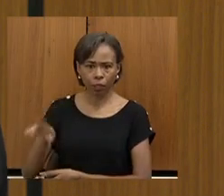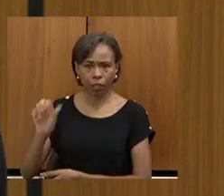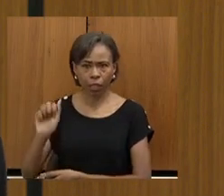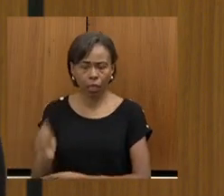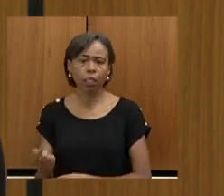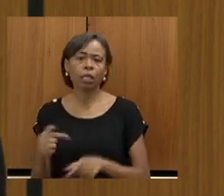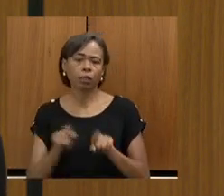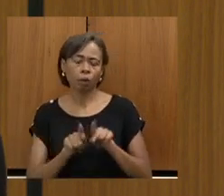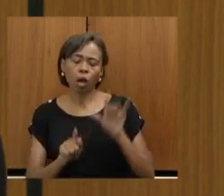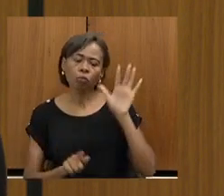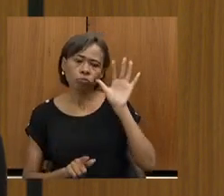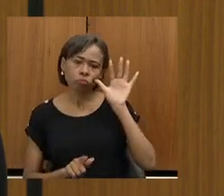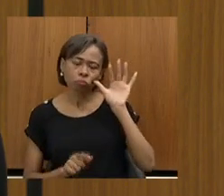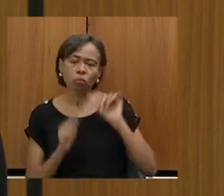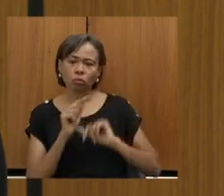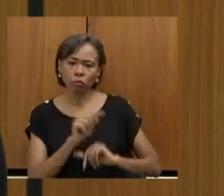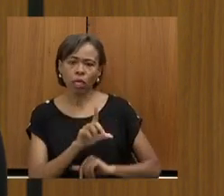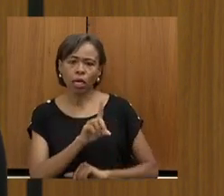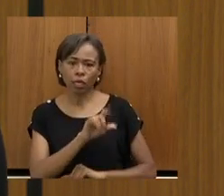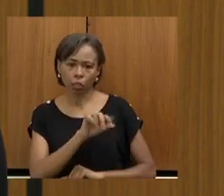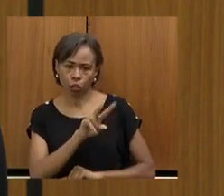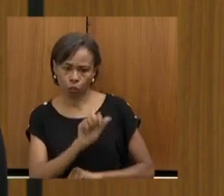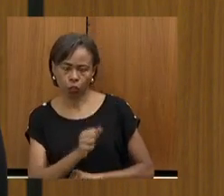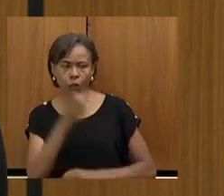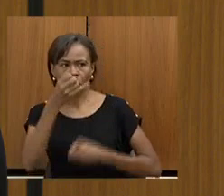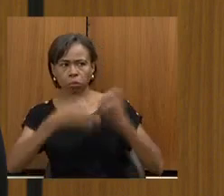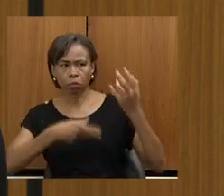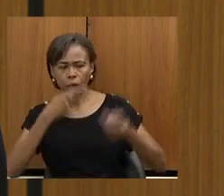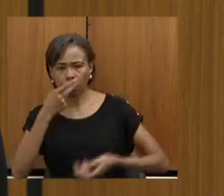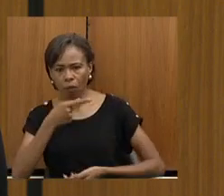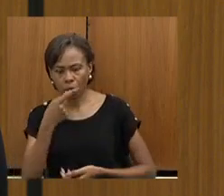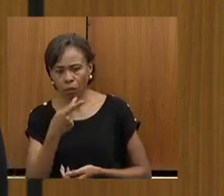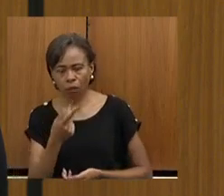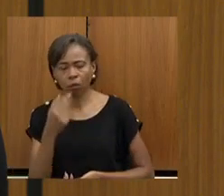da diva, mas,